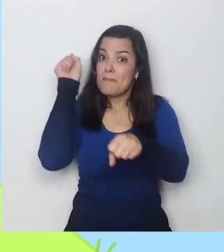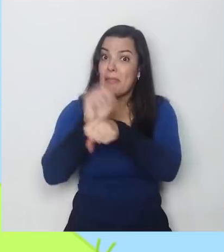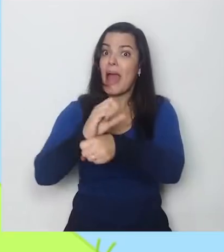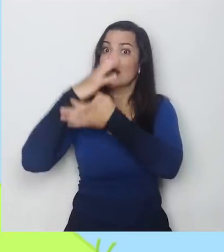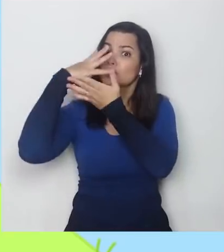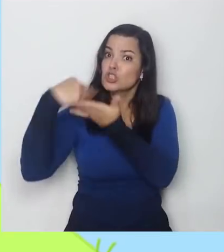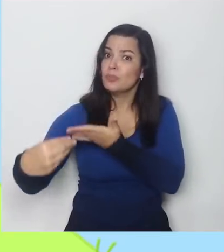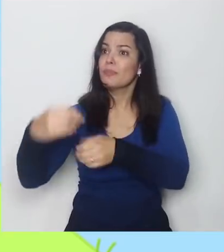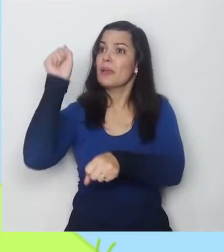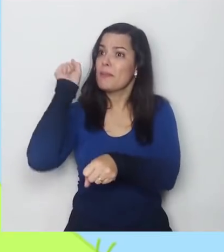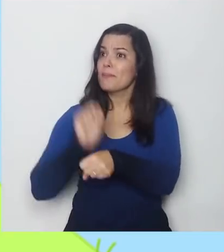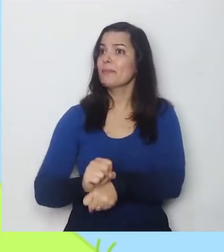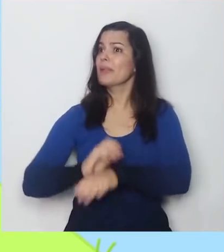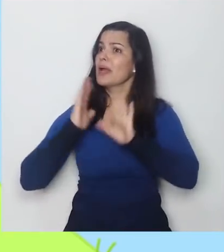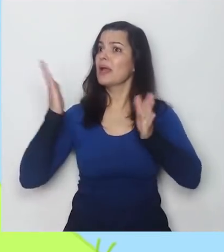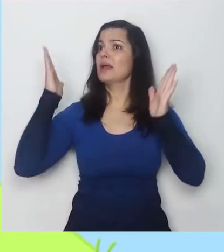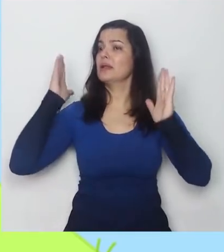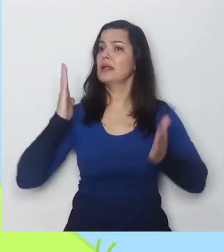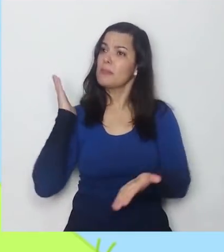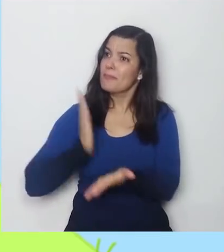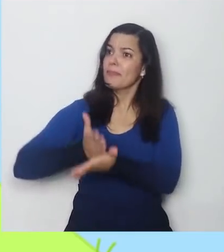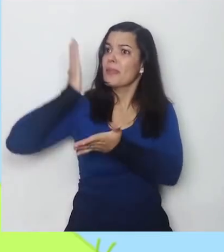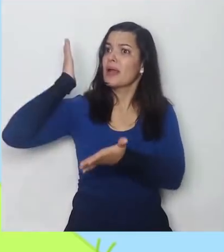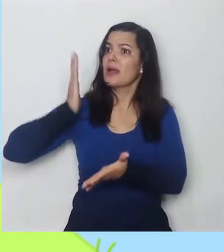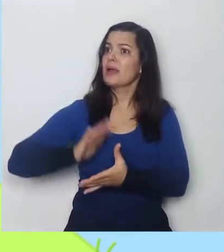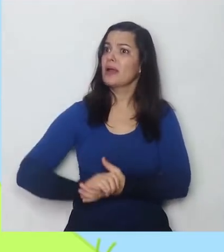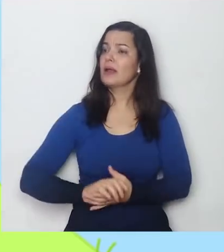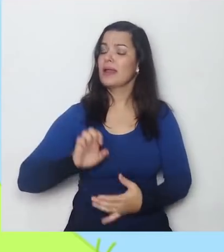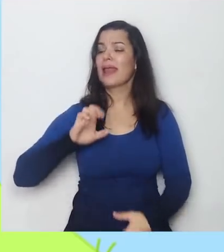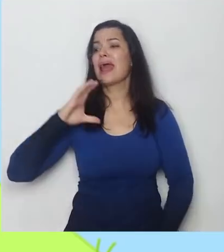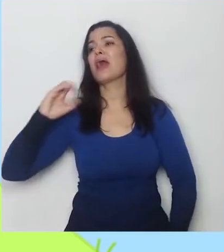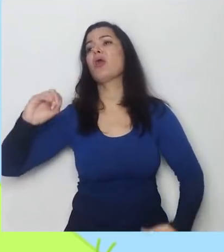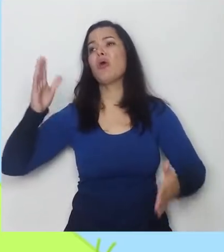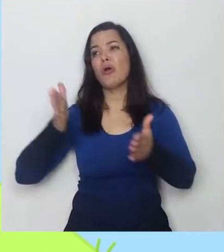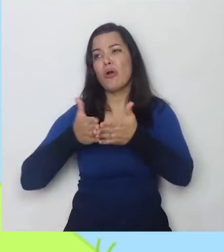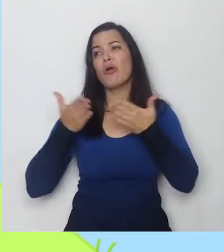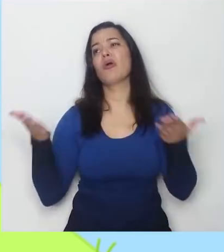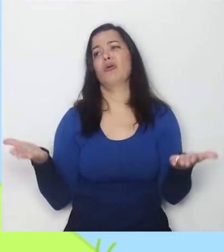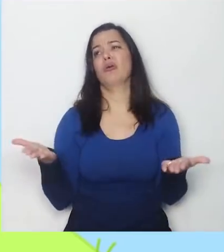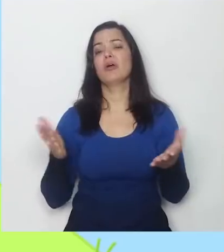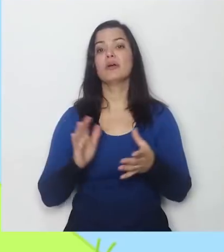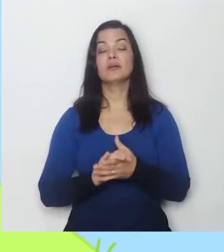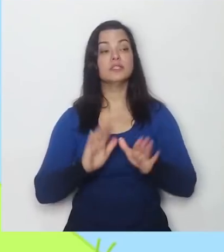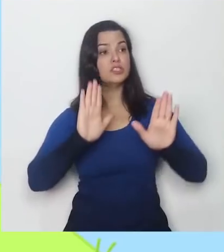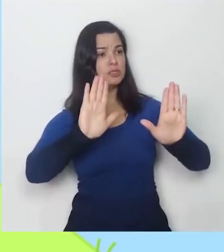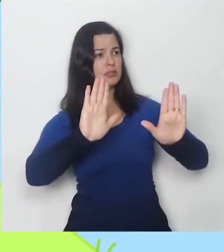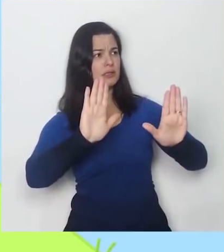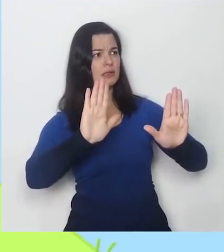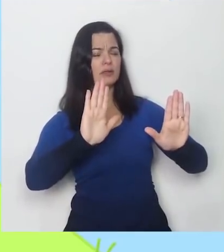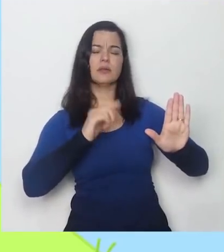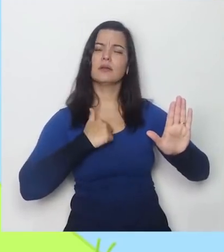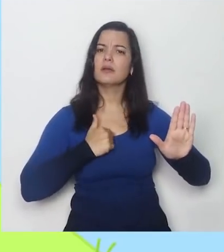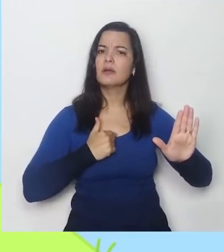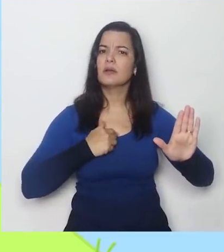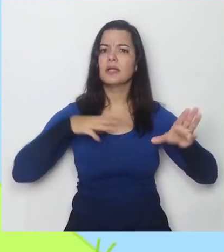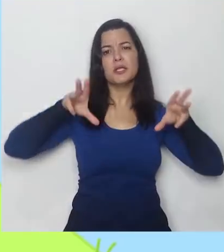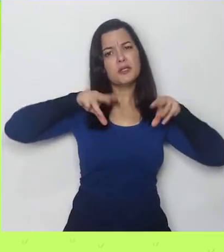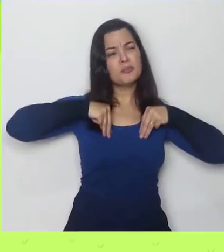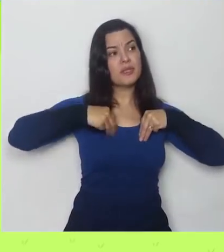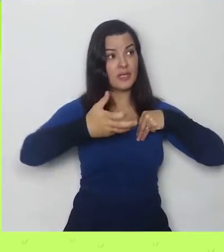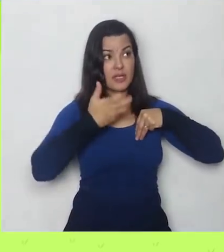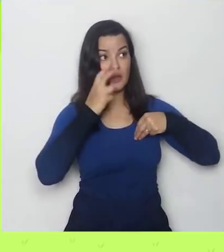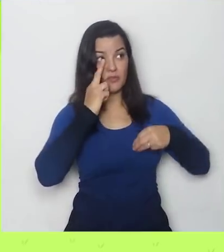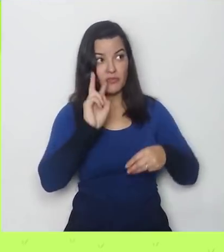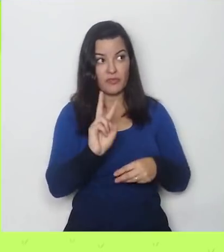parar de me imitar? Para, Eco! Espera aí, Mika. Quero ver uma coisa.